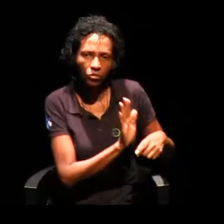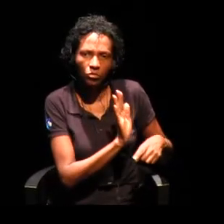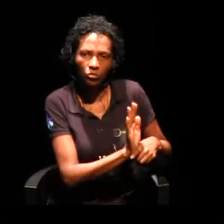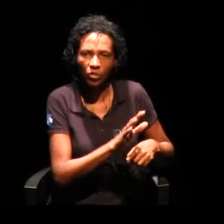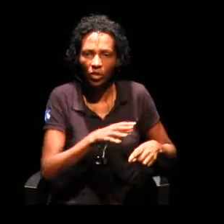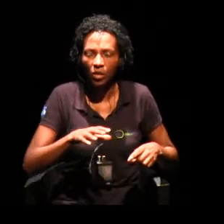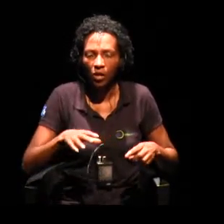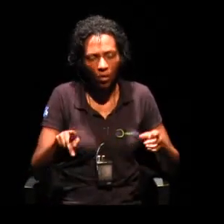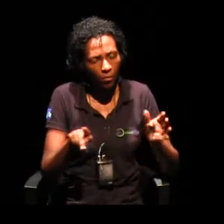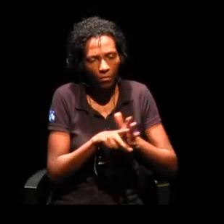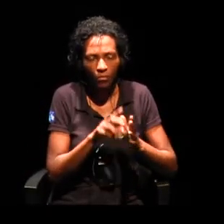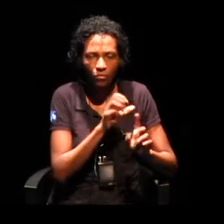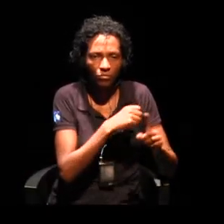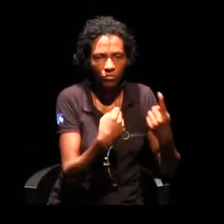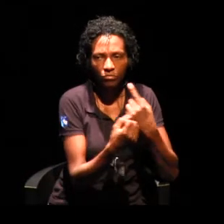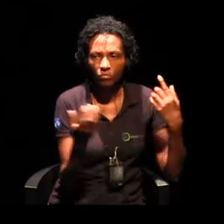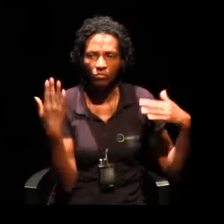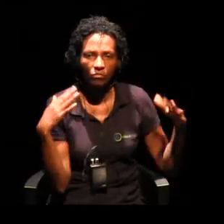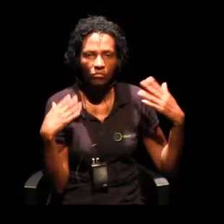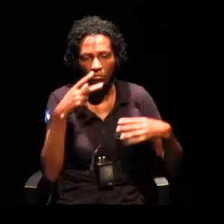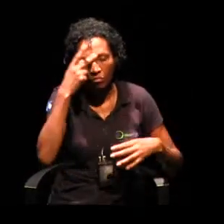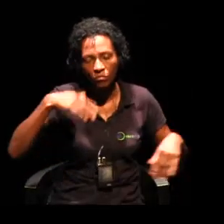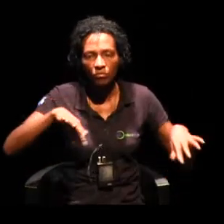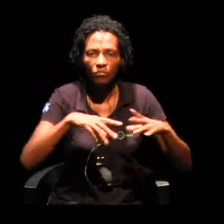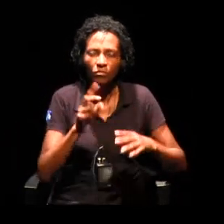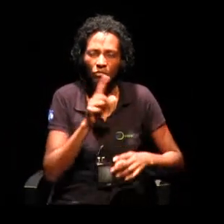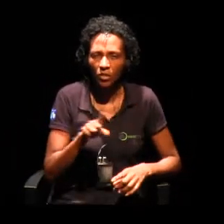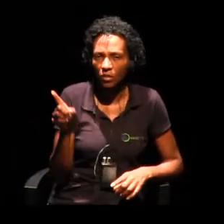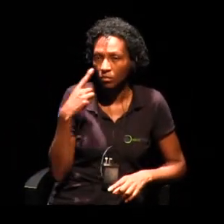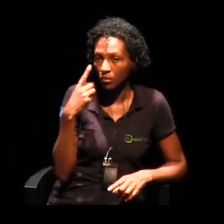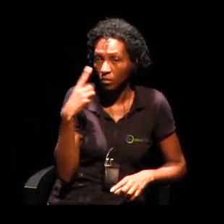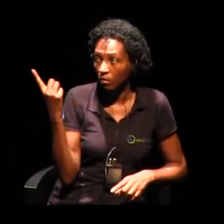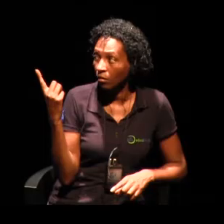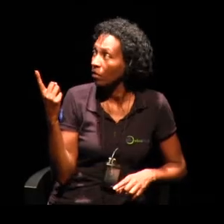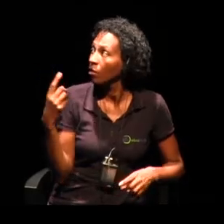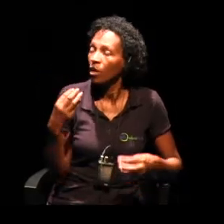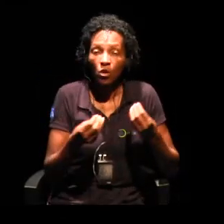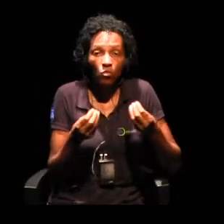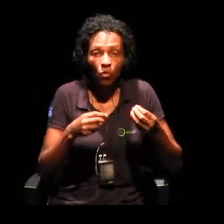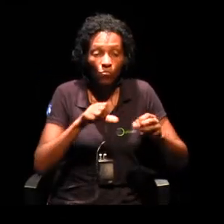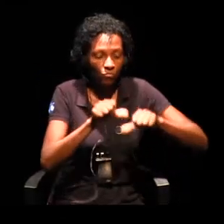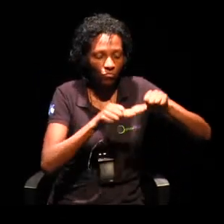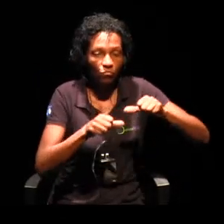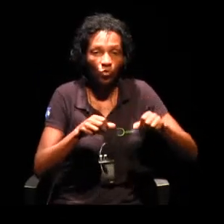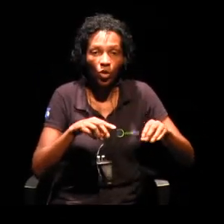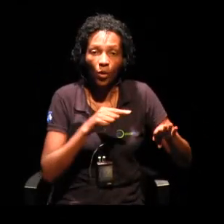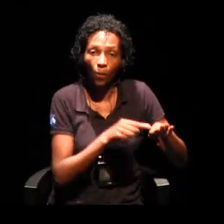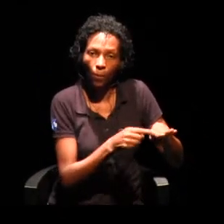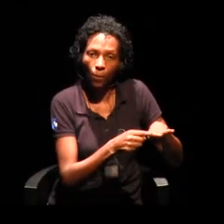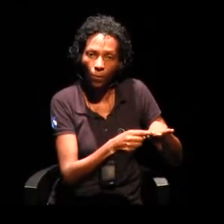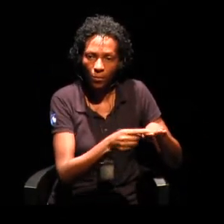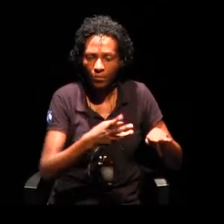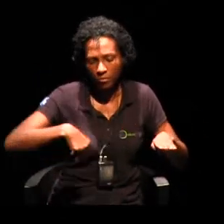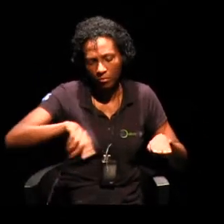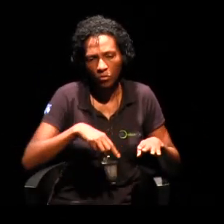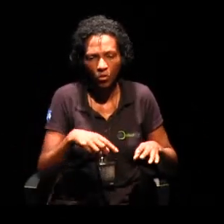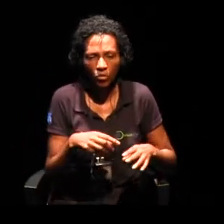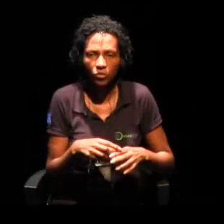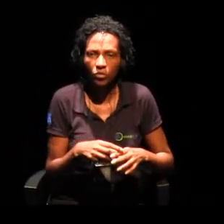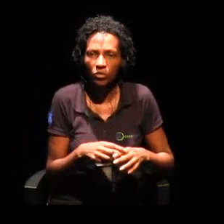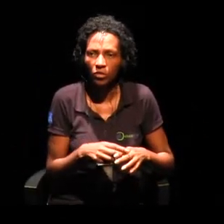justamente o necessário para o espaço social. E aqui vocês podem ver como tudo isso pode transformar um bairro.